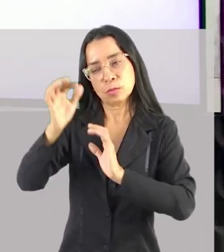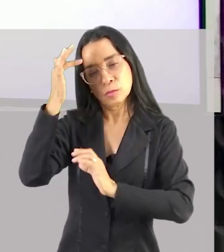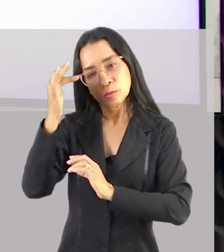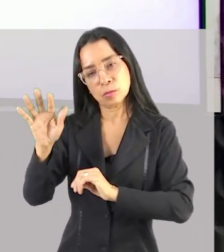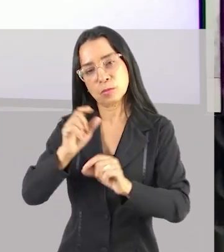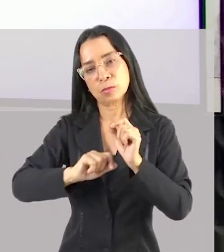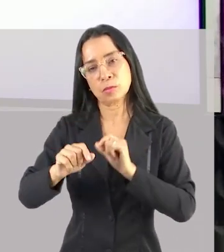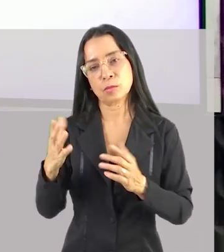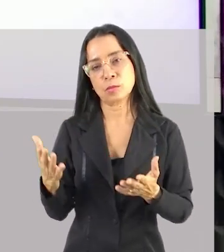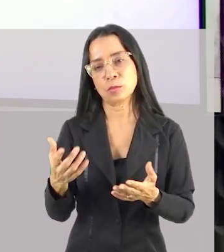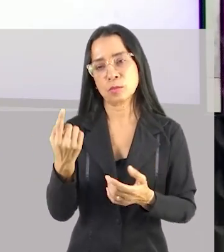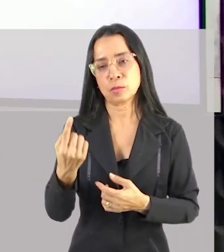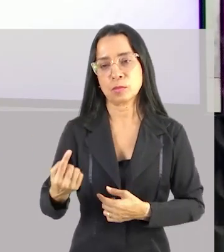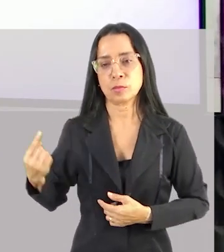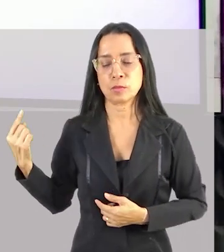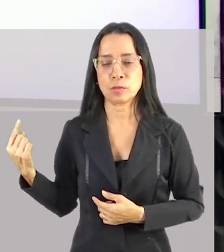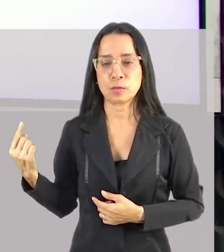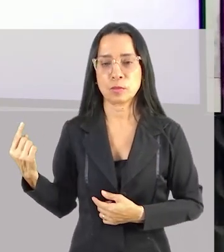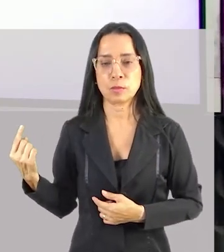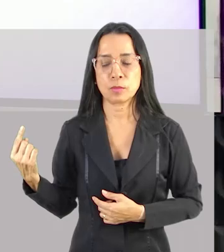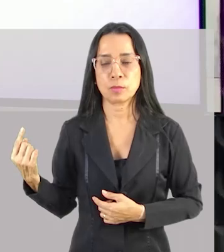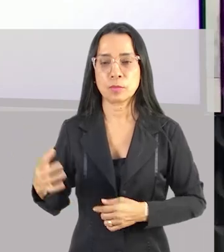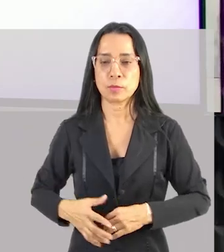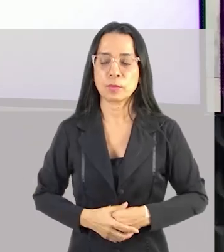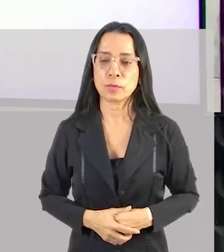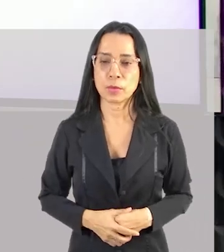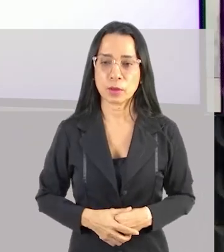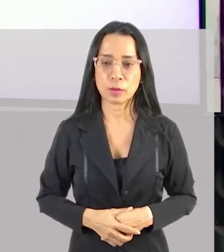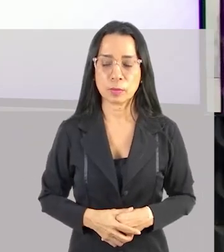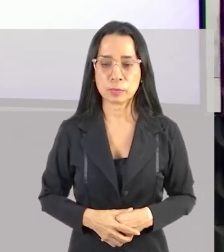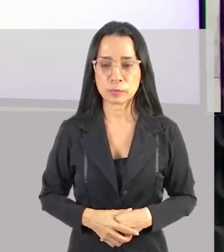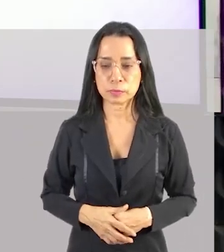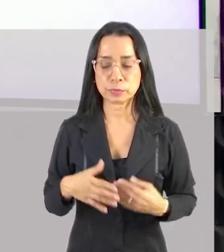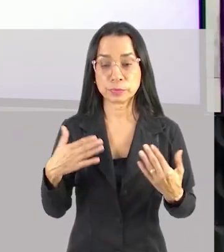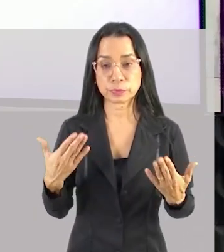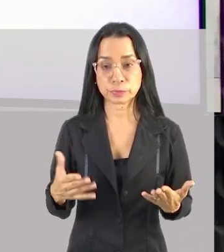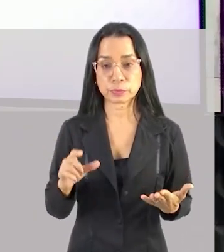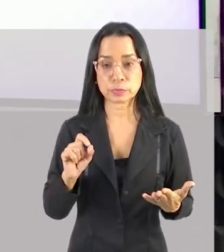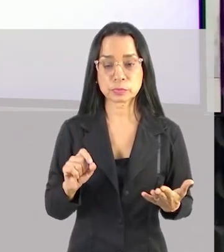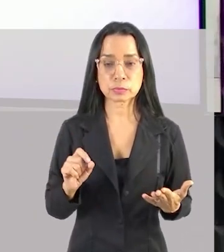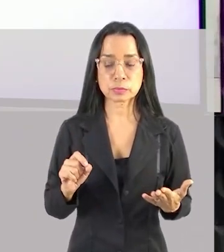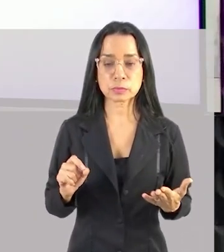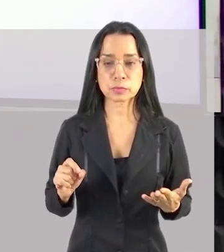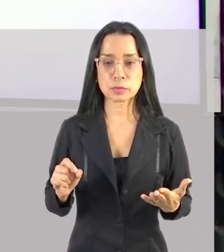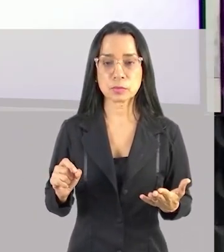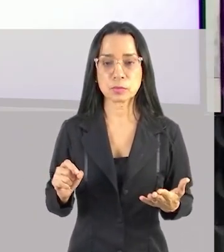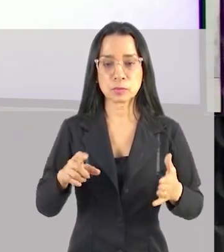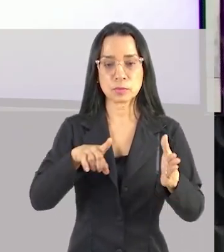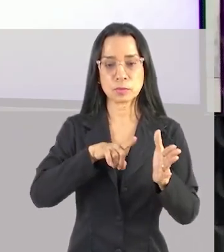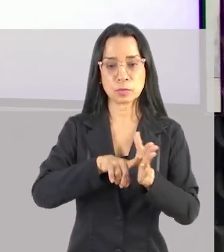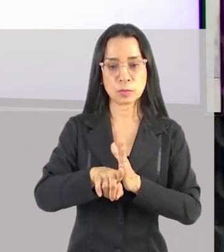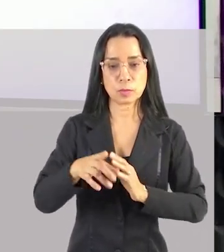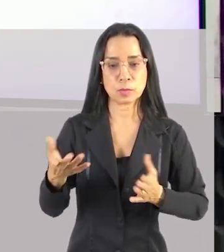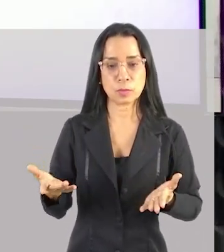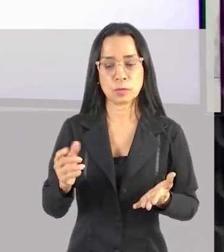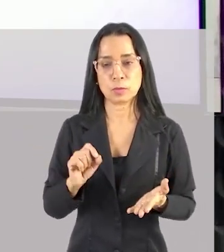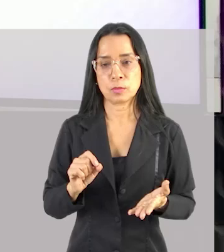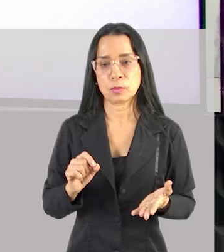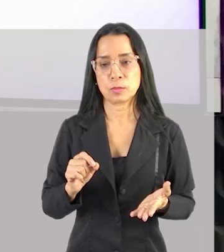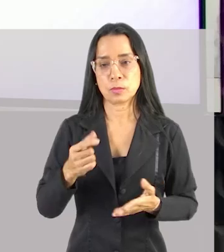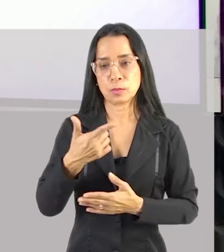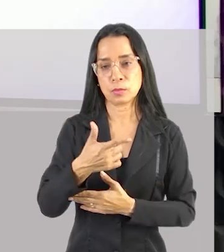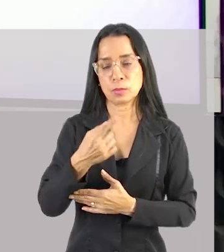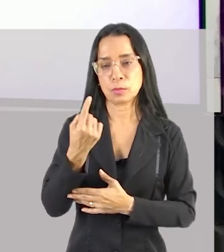o epicurismo e o cinismo, beleza? Então, vamos a essa questão. A